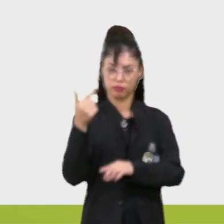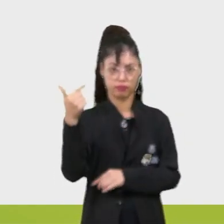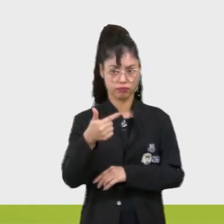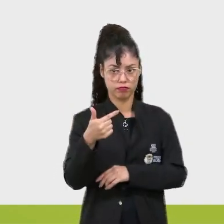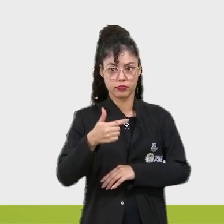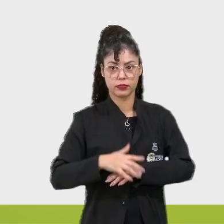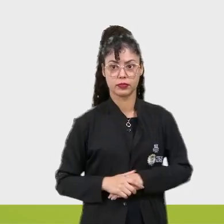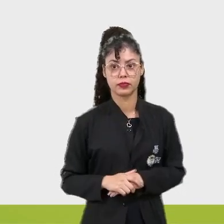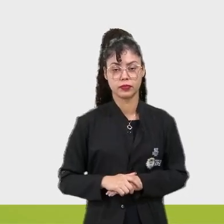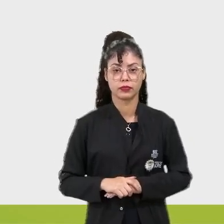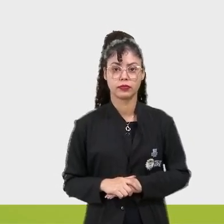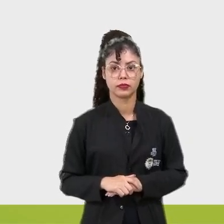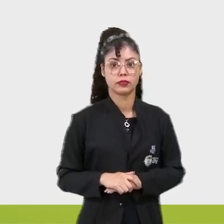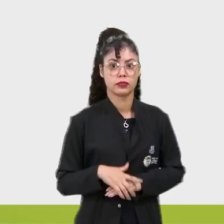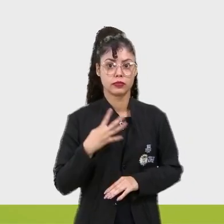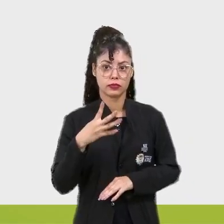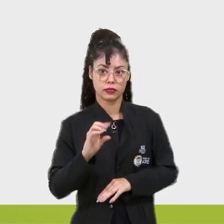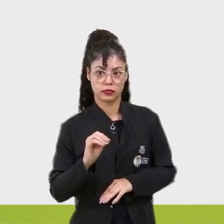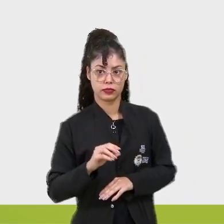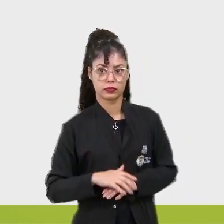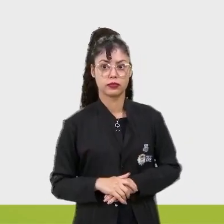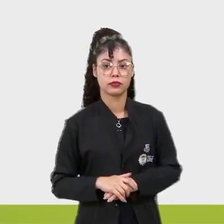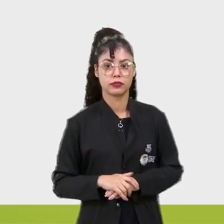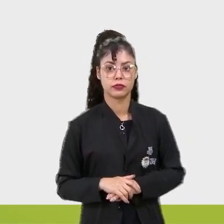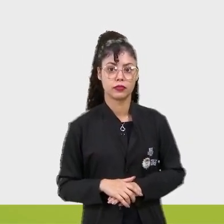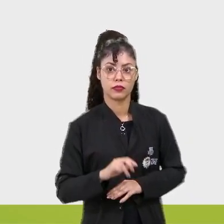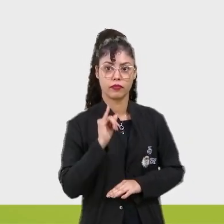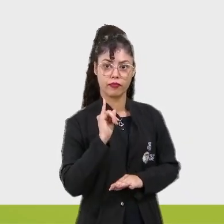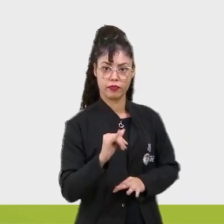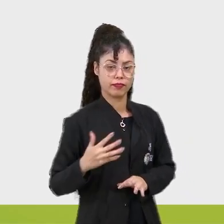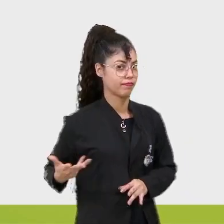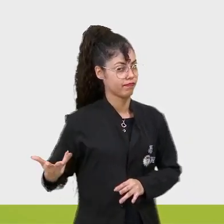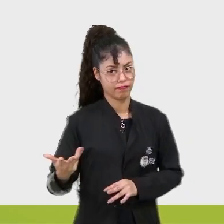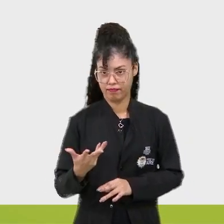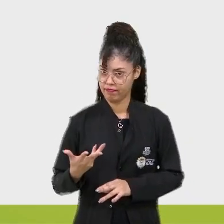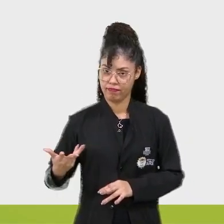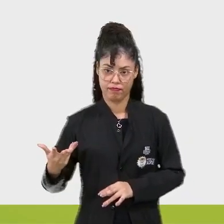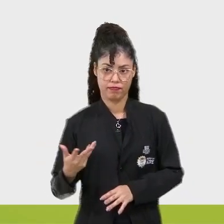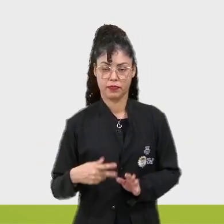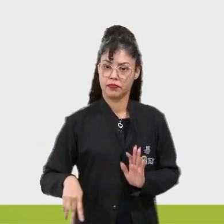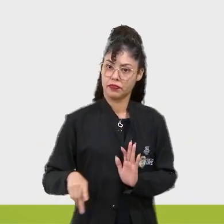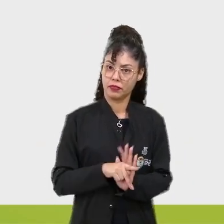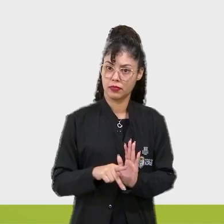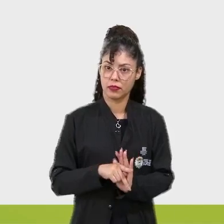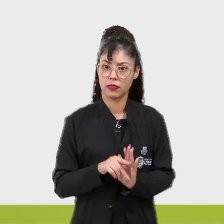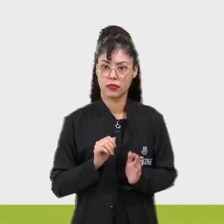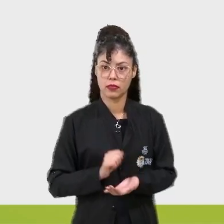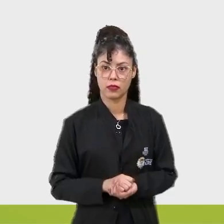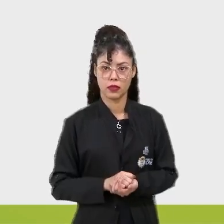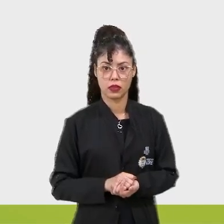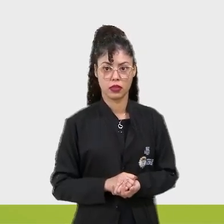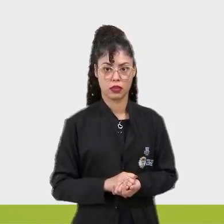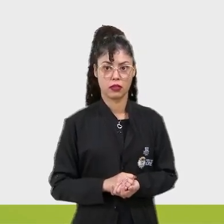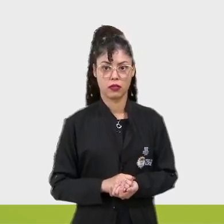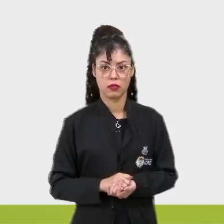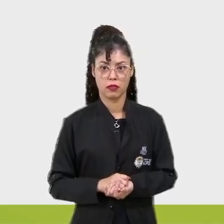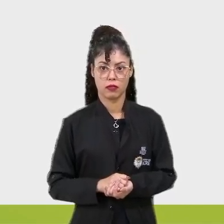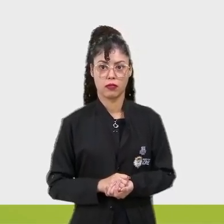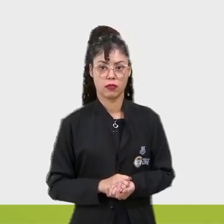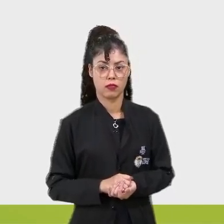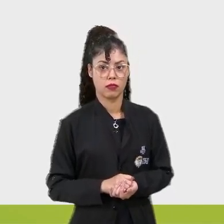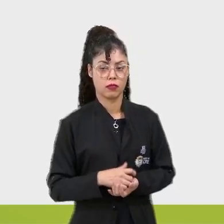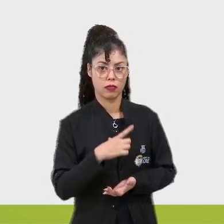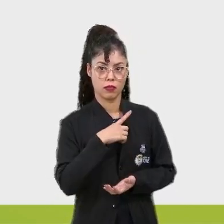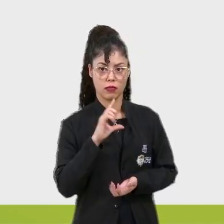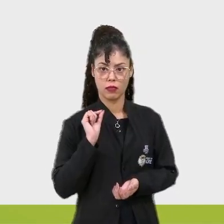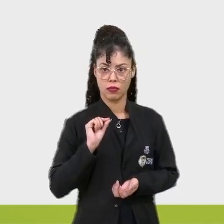seja, né, os seus 40 pontos, né? Se não é baseado nos textos motivadores, né? Aí